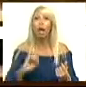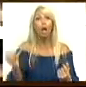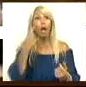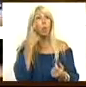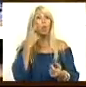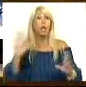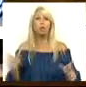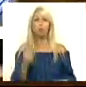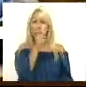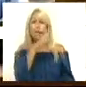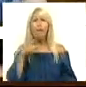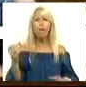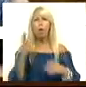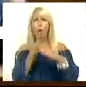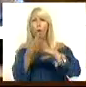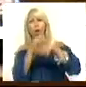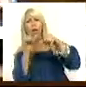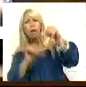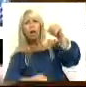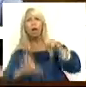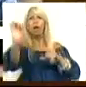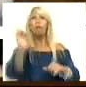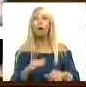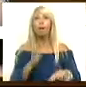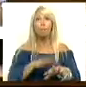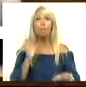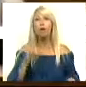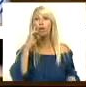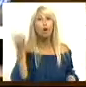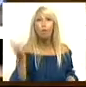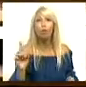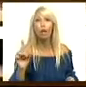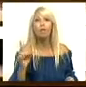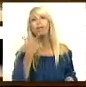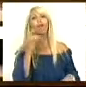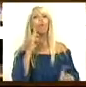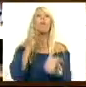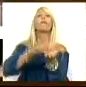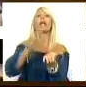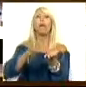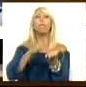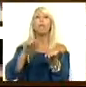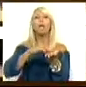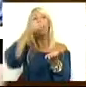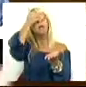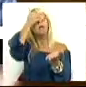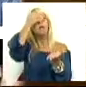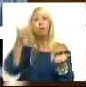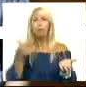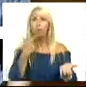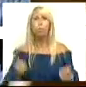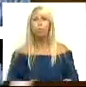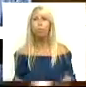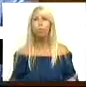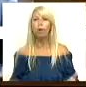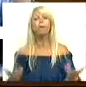Deputado, porque é justamente porque não se conhecer que não se pode caminhar de olhos vendados. Então eu gostava de dizer ao Sr. Deputado